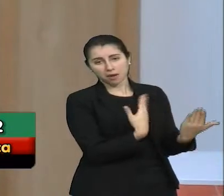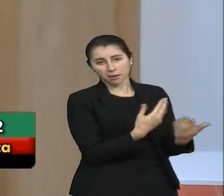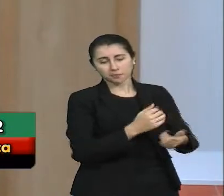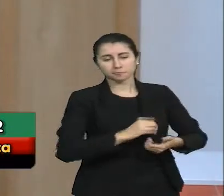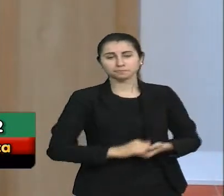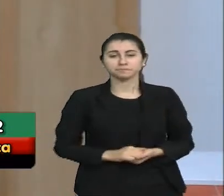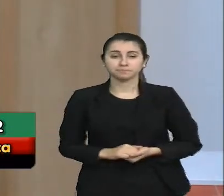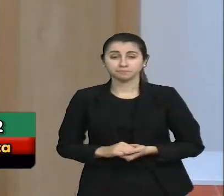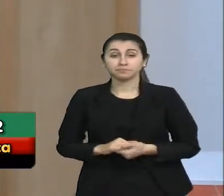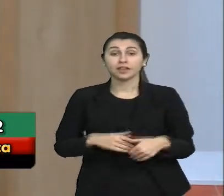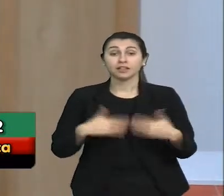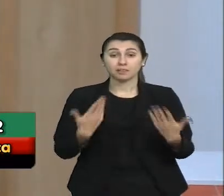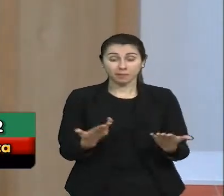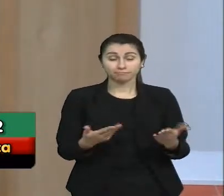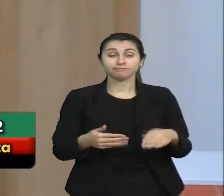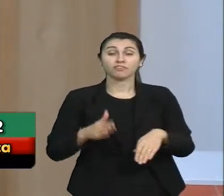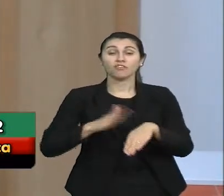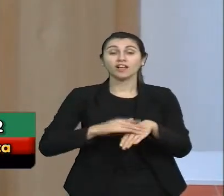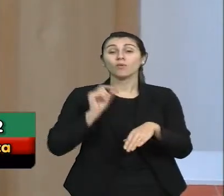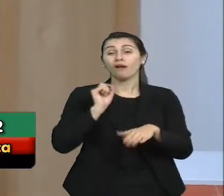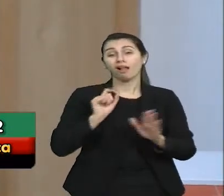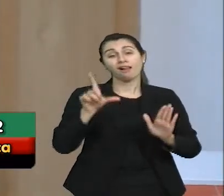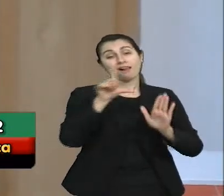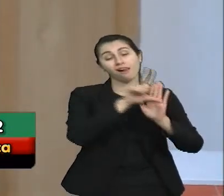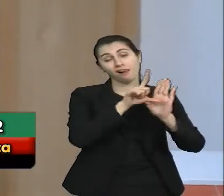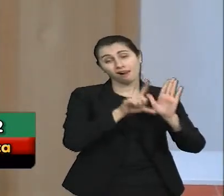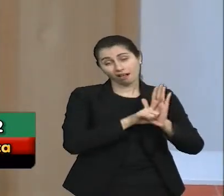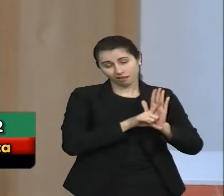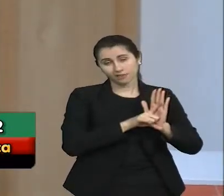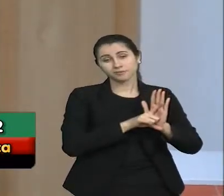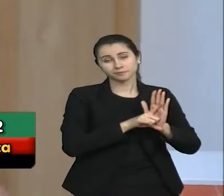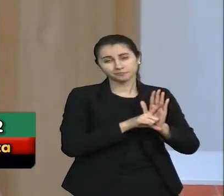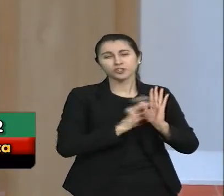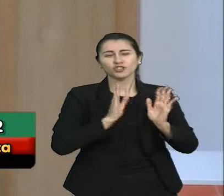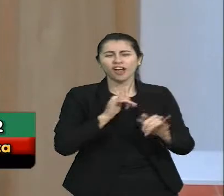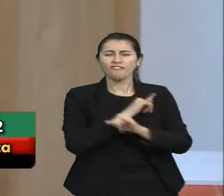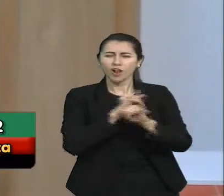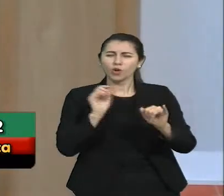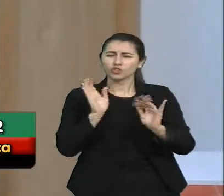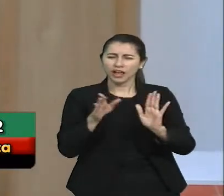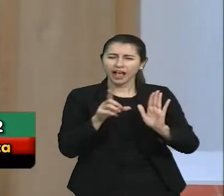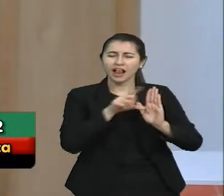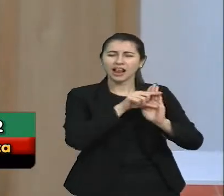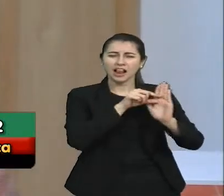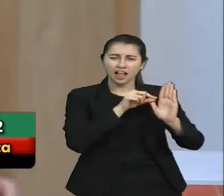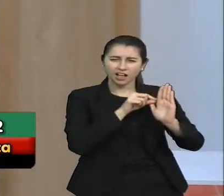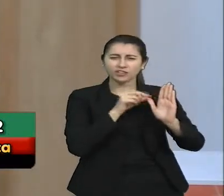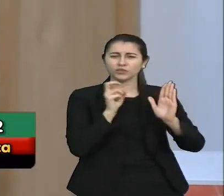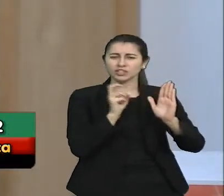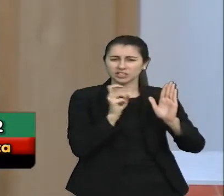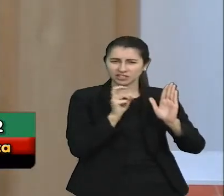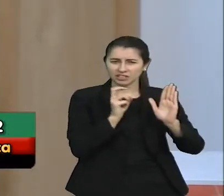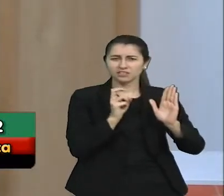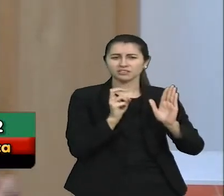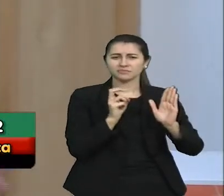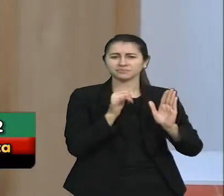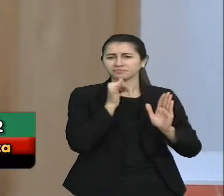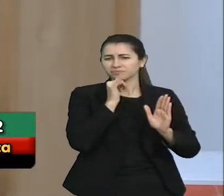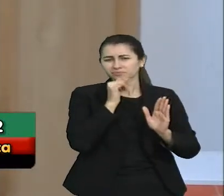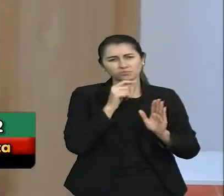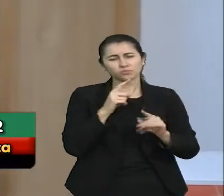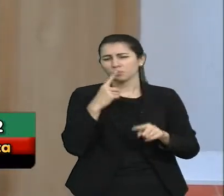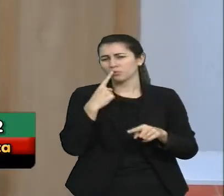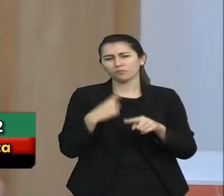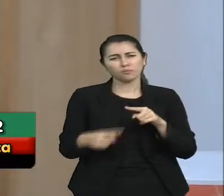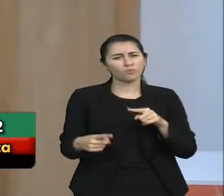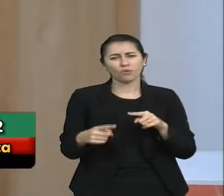a execução das leis, né? Já foi citado aqui o artigo 5º, né? É inviolável o direito de liberdade de consciência